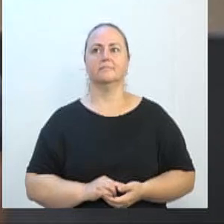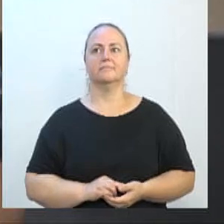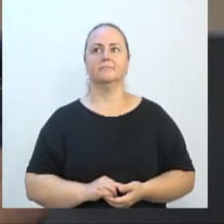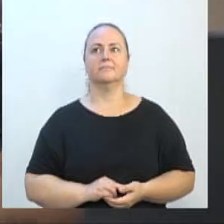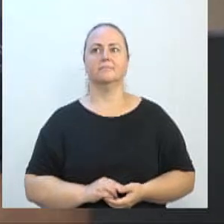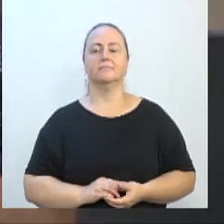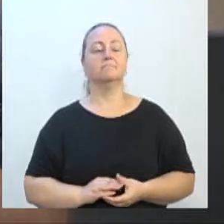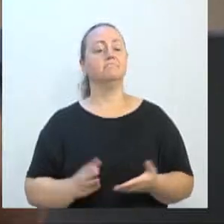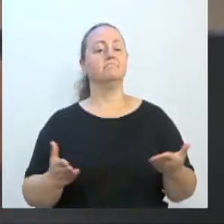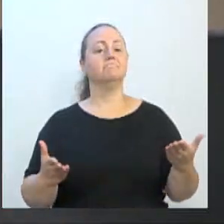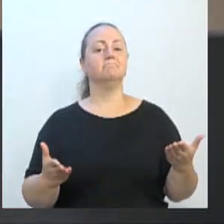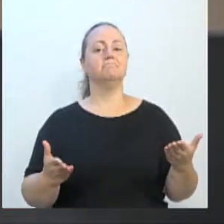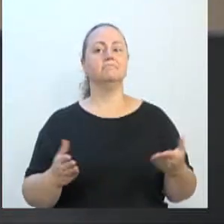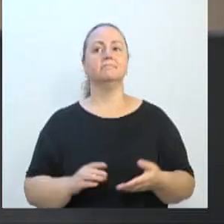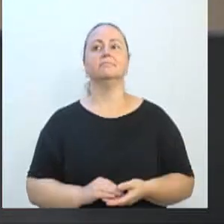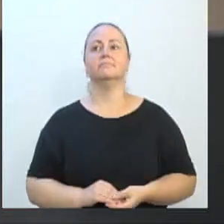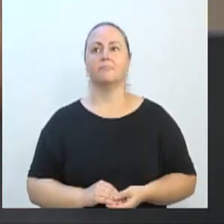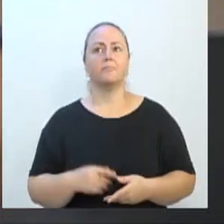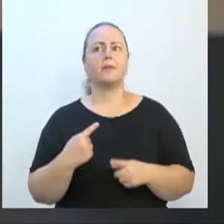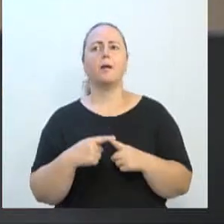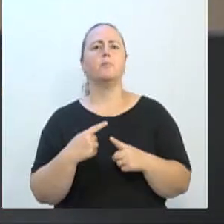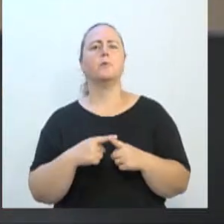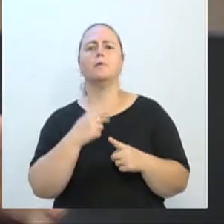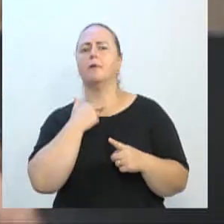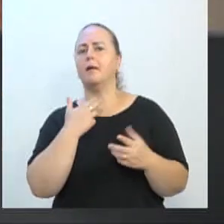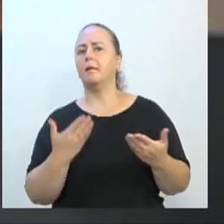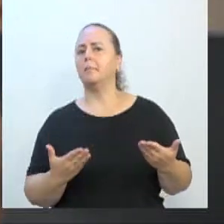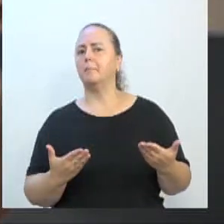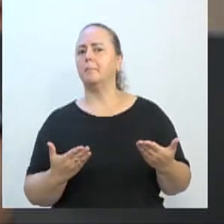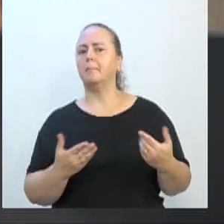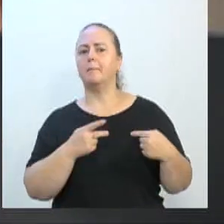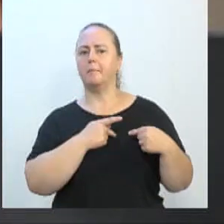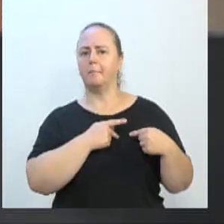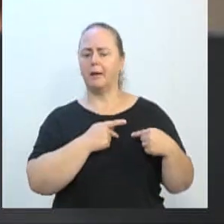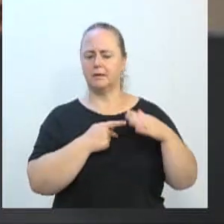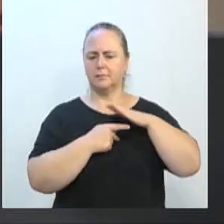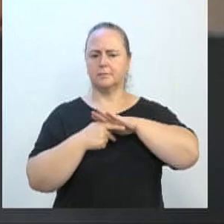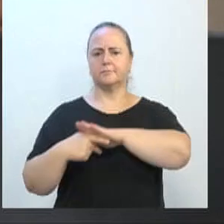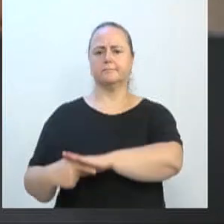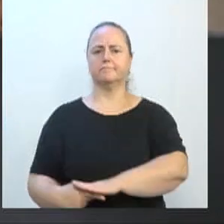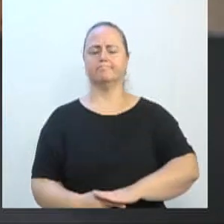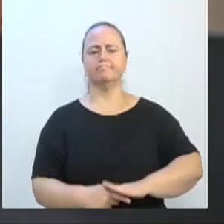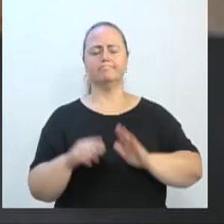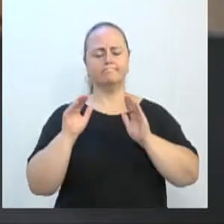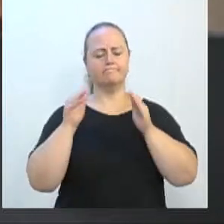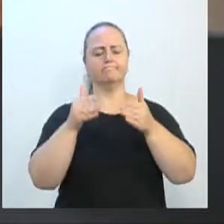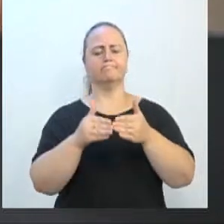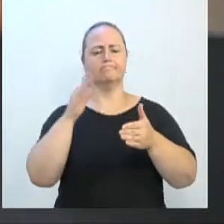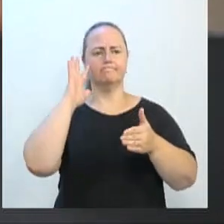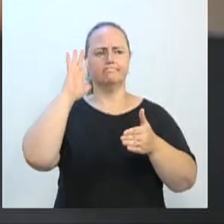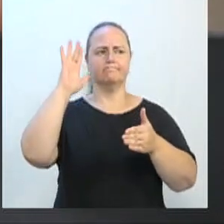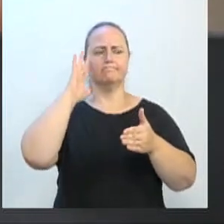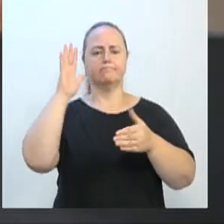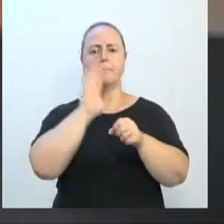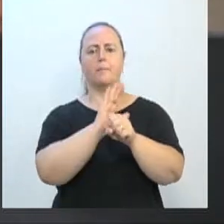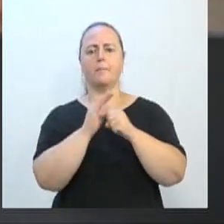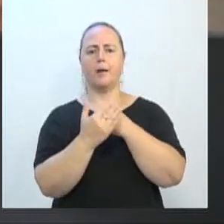né, vereador Almir? Por que não deixar partidos de lado e pensar na nossa cidade, pensar nos 35 bairros de